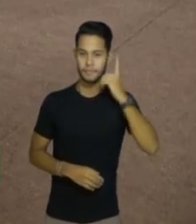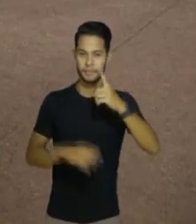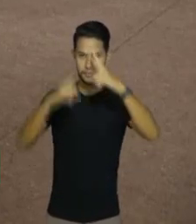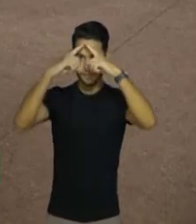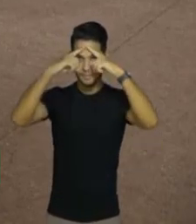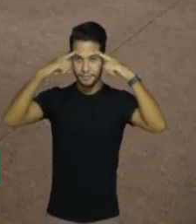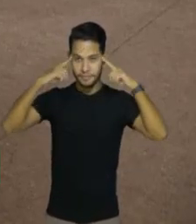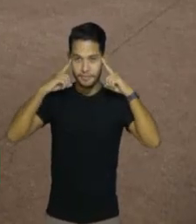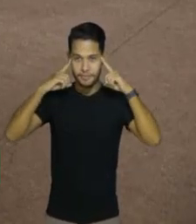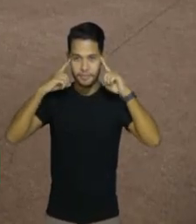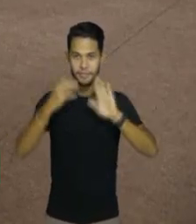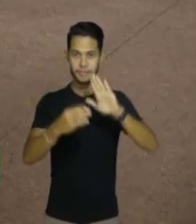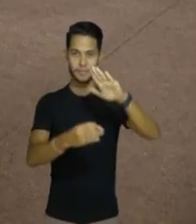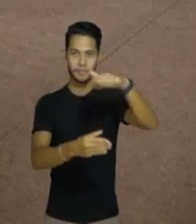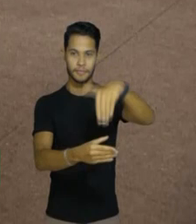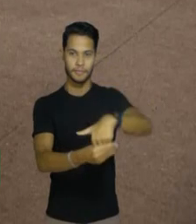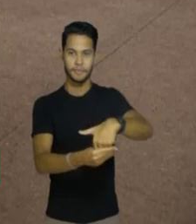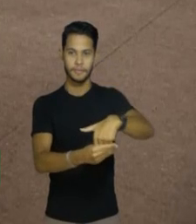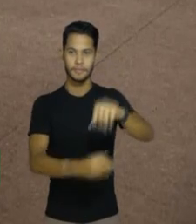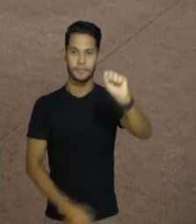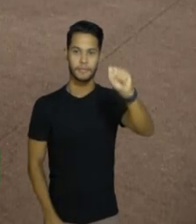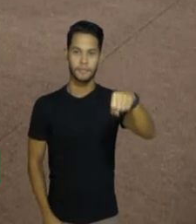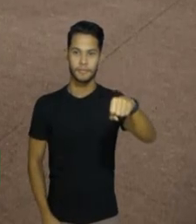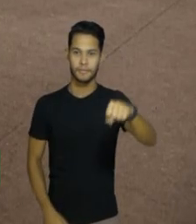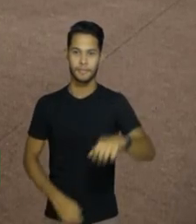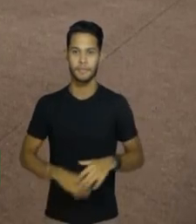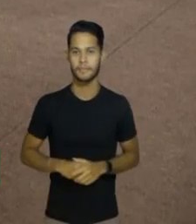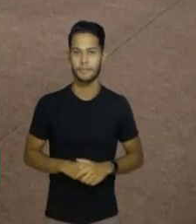Neudissareta? Deputado Neudir Sareta vota sim.